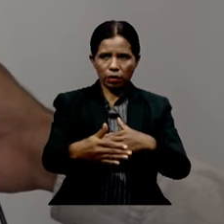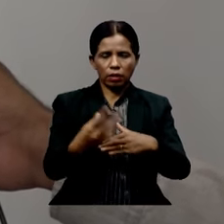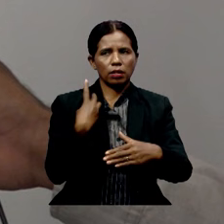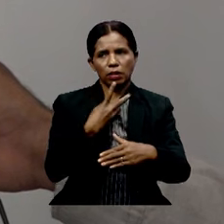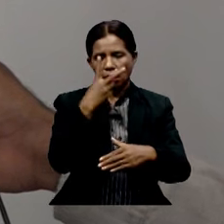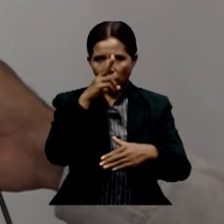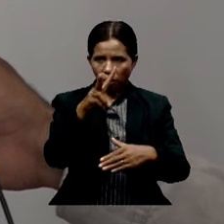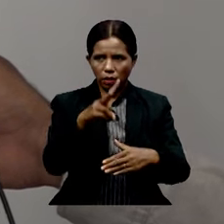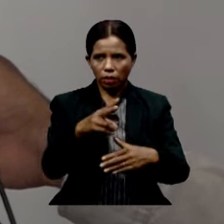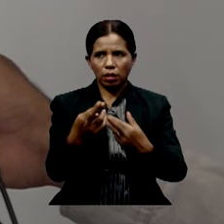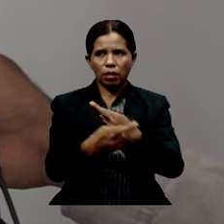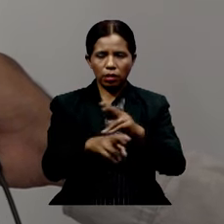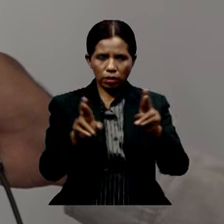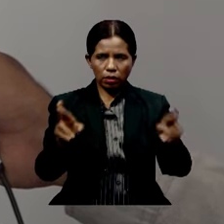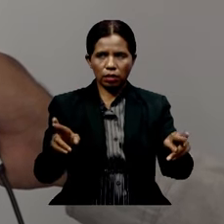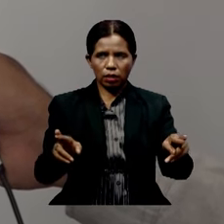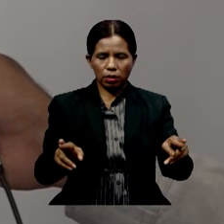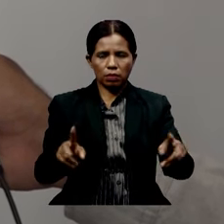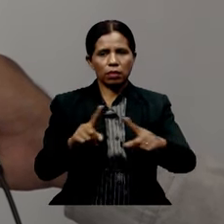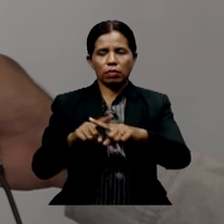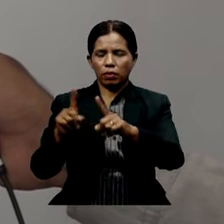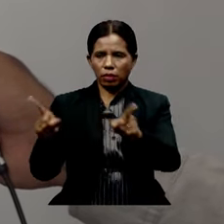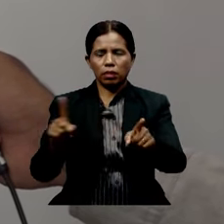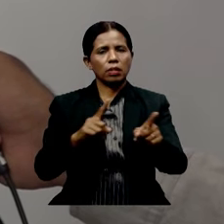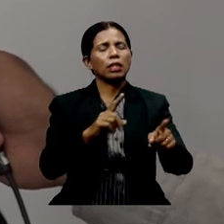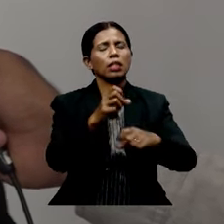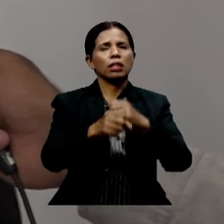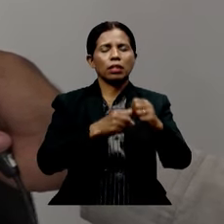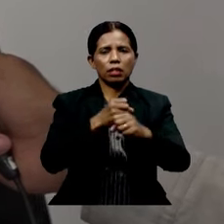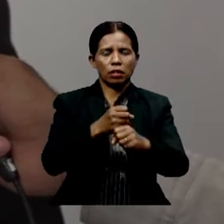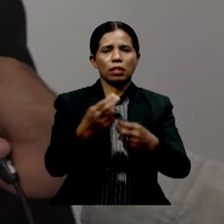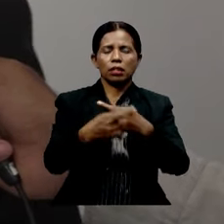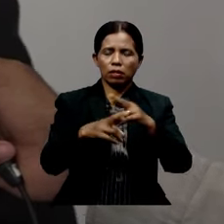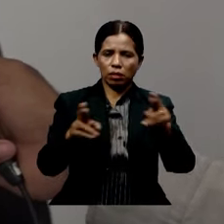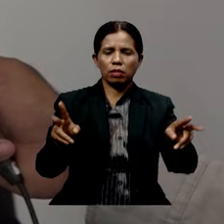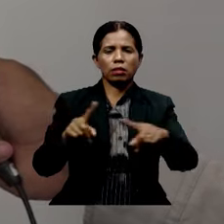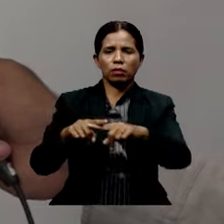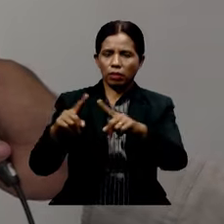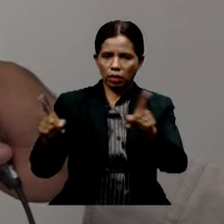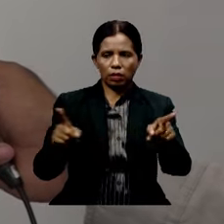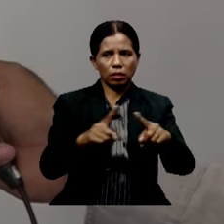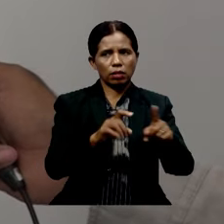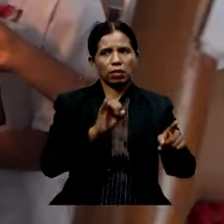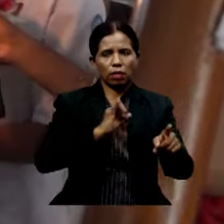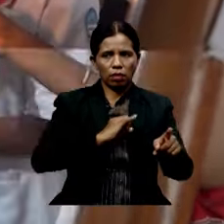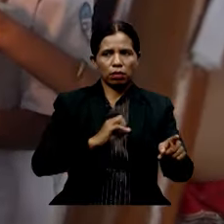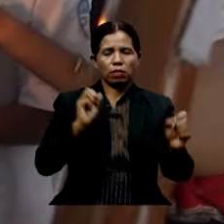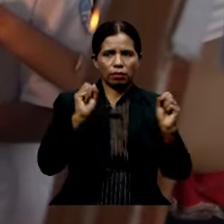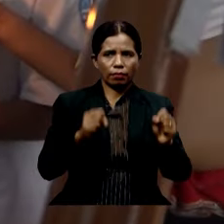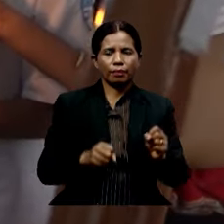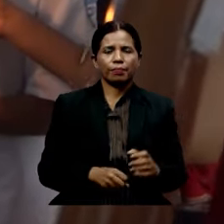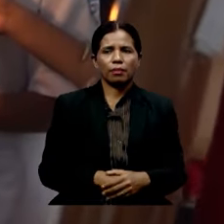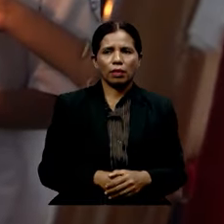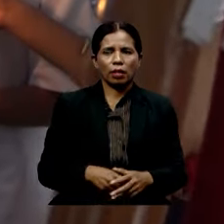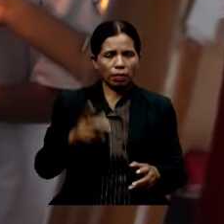tare. Resultado pasti diferente. Tina oimos ne resultado se diferente lutan. Ne hau asegura. Foi na Leis,